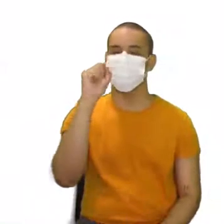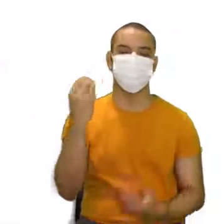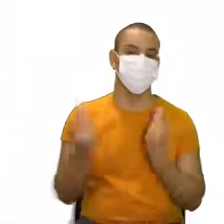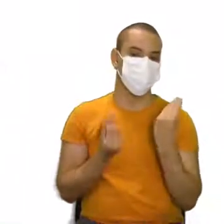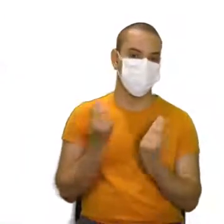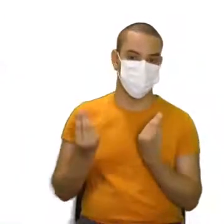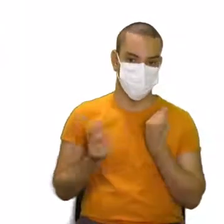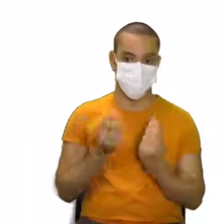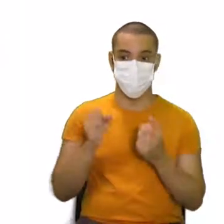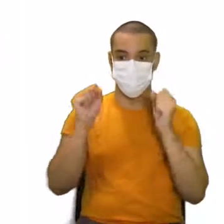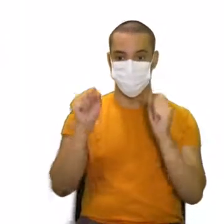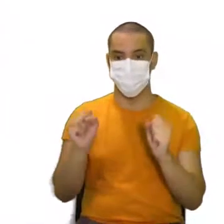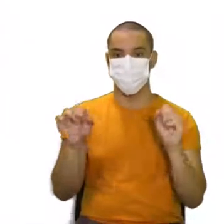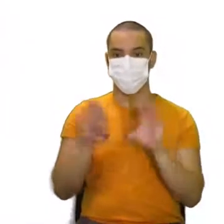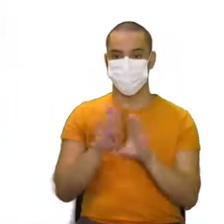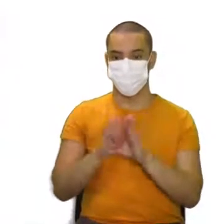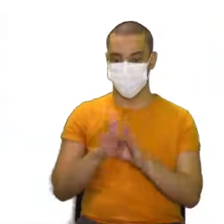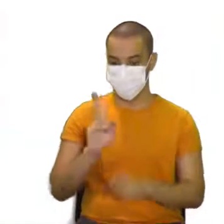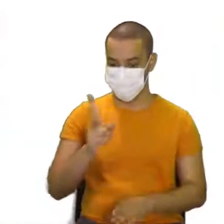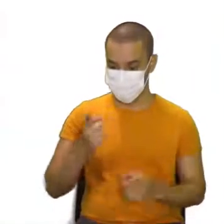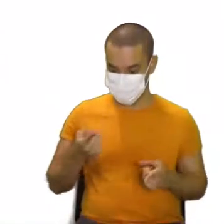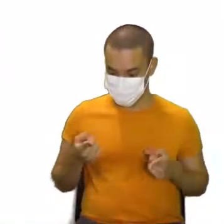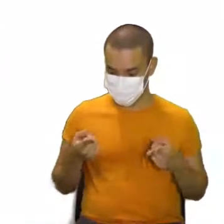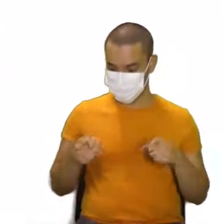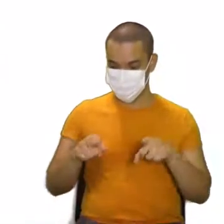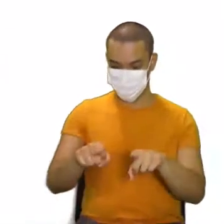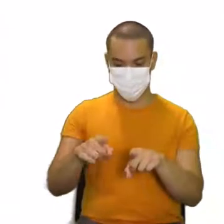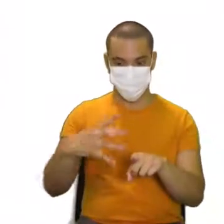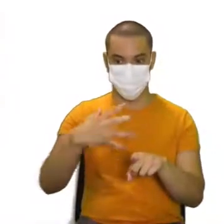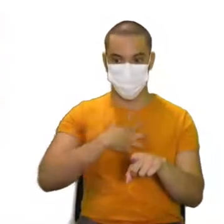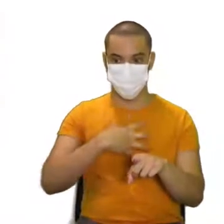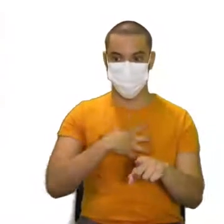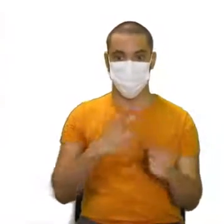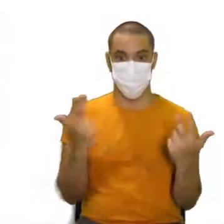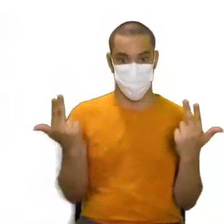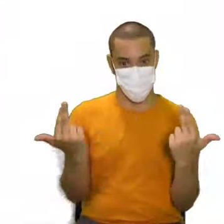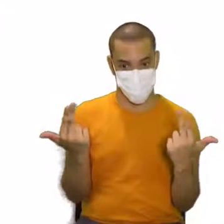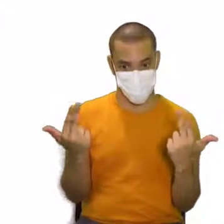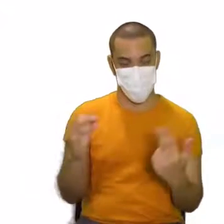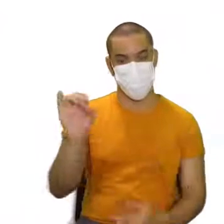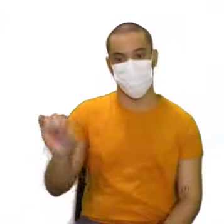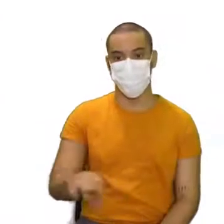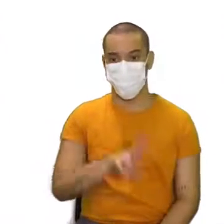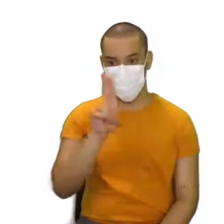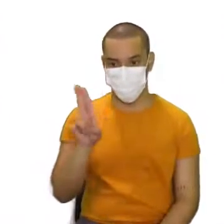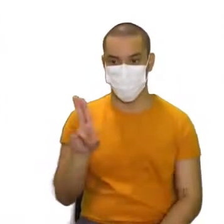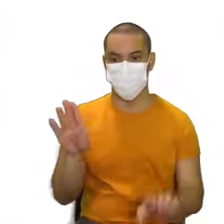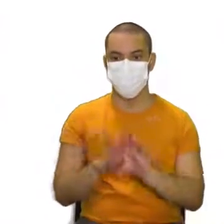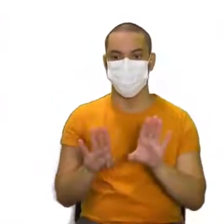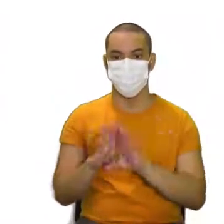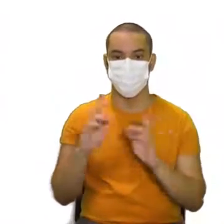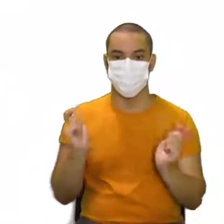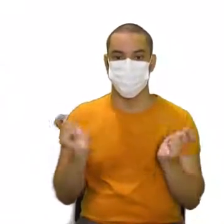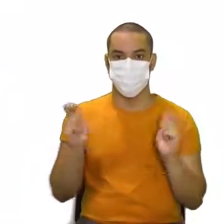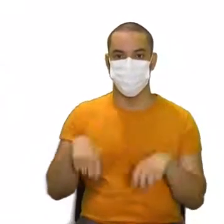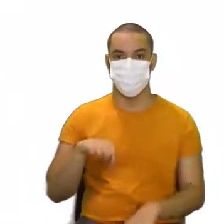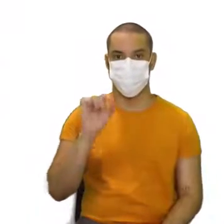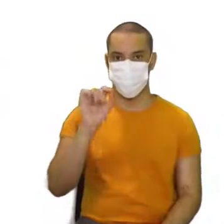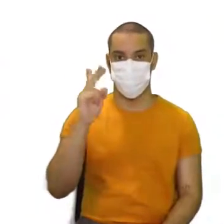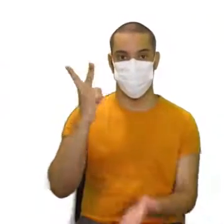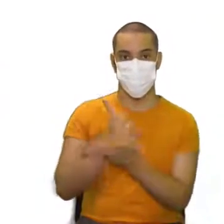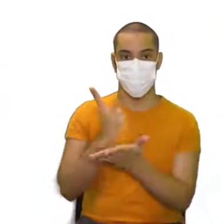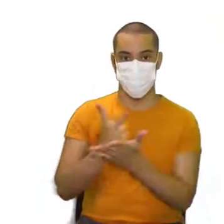pode ser tanto na mesma direção e sentido tá vendo ou na mesma direção